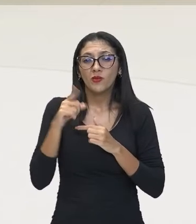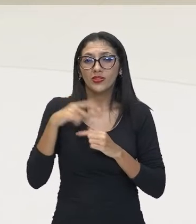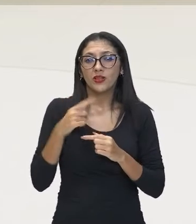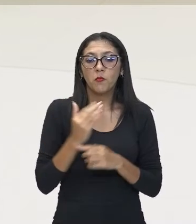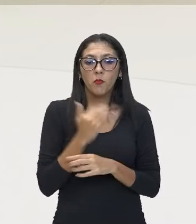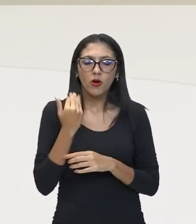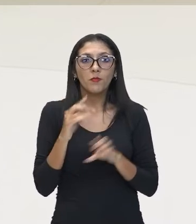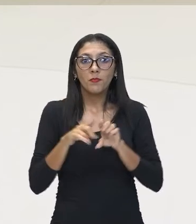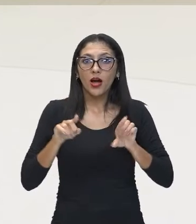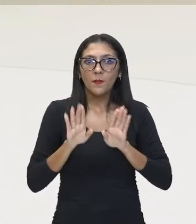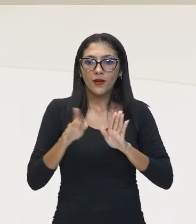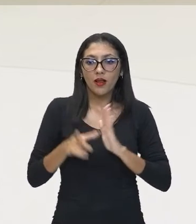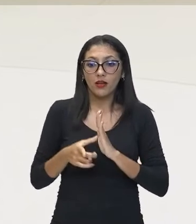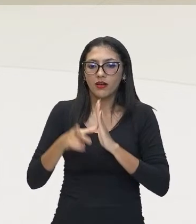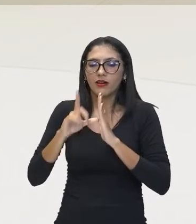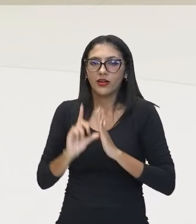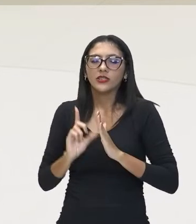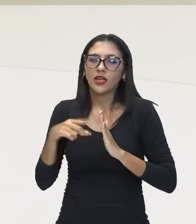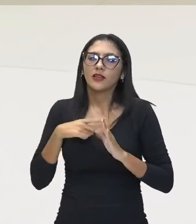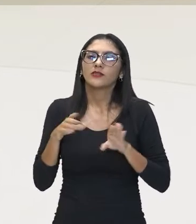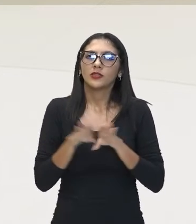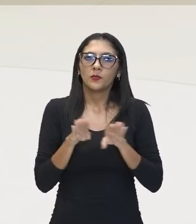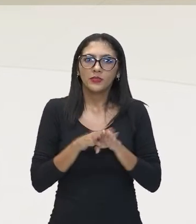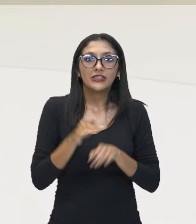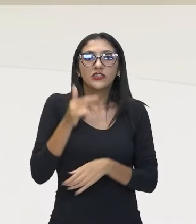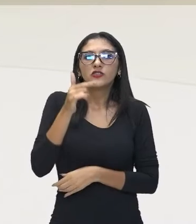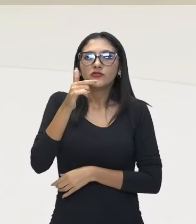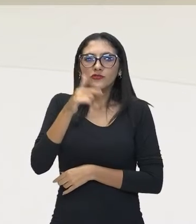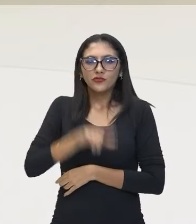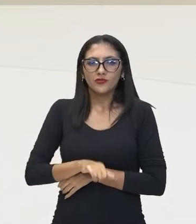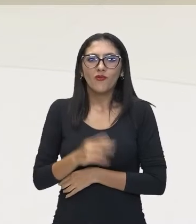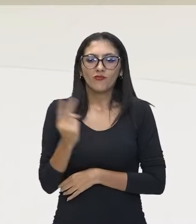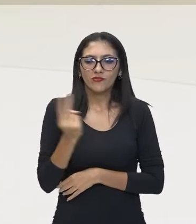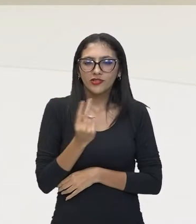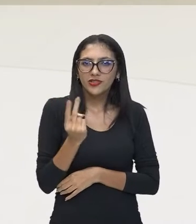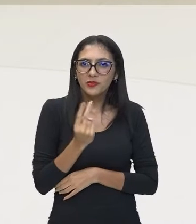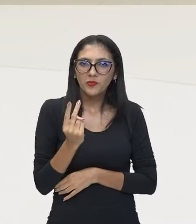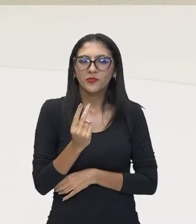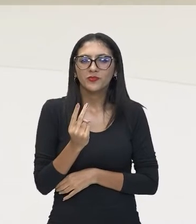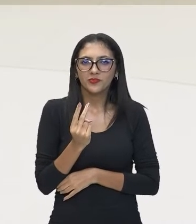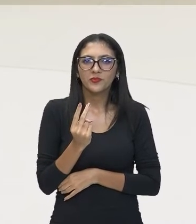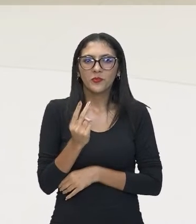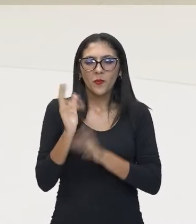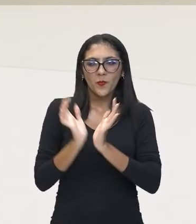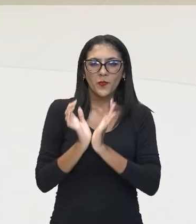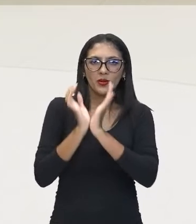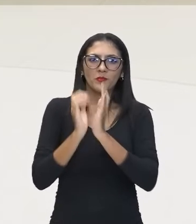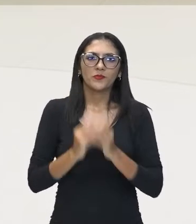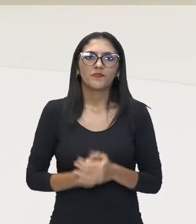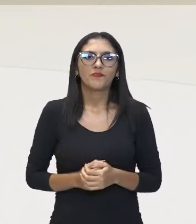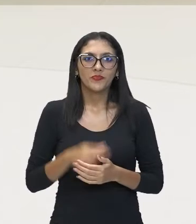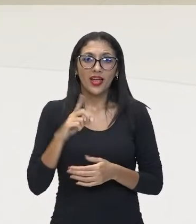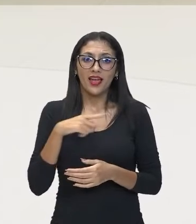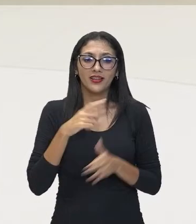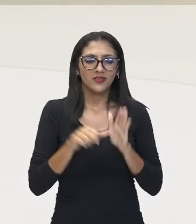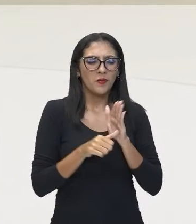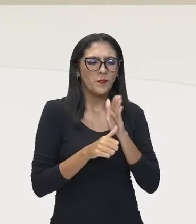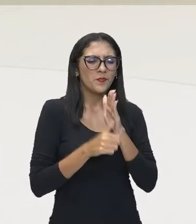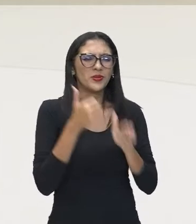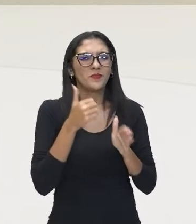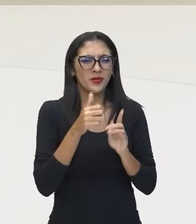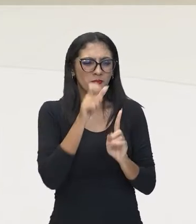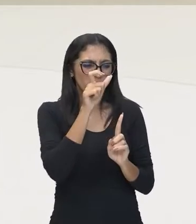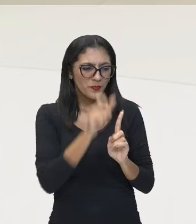antes disso, ela também recebeu mais um prêmio, né? Então, a Marie, ela é a primeira personalidade a